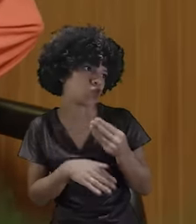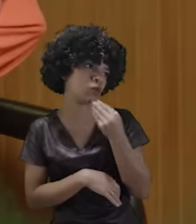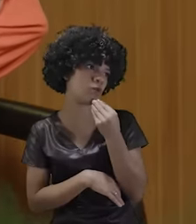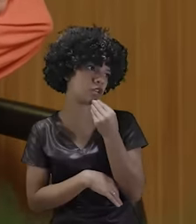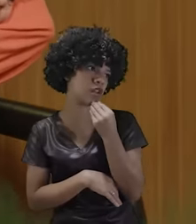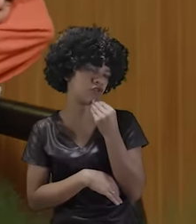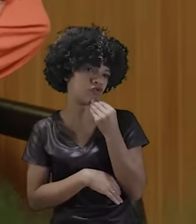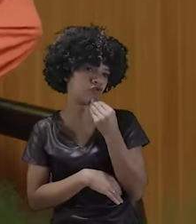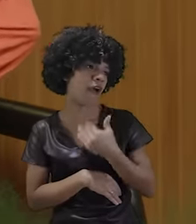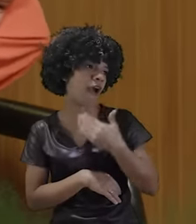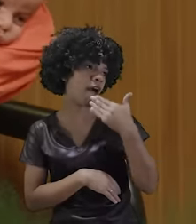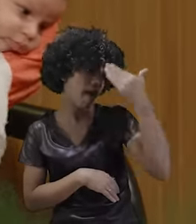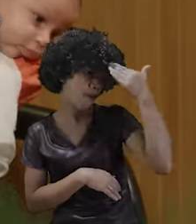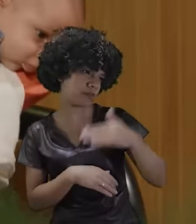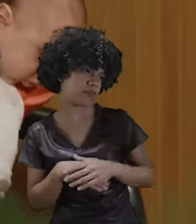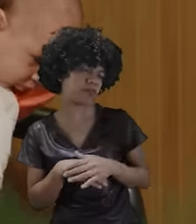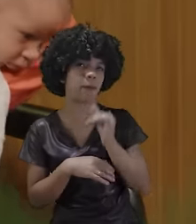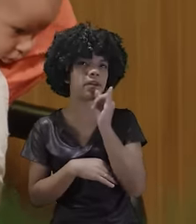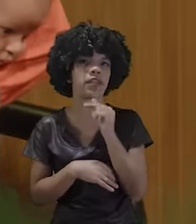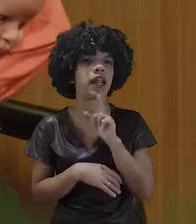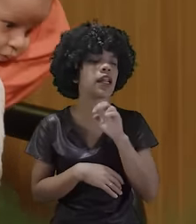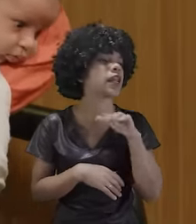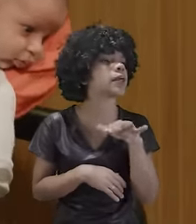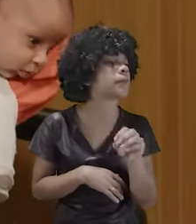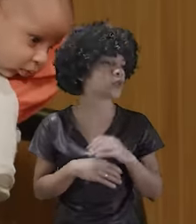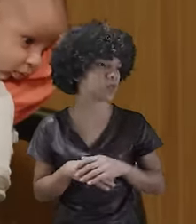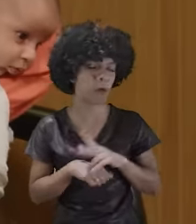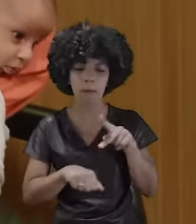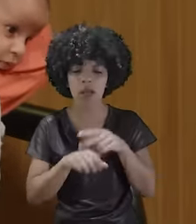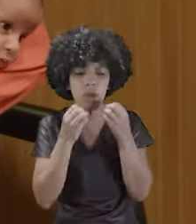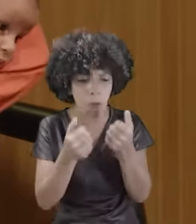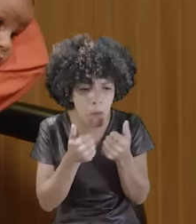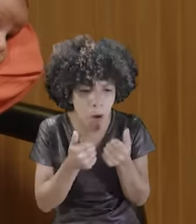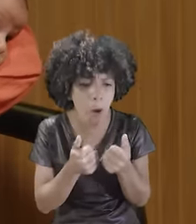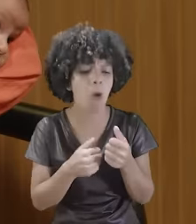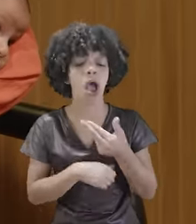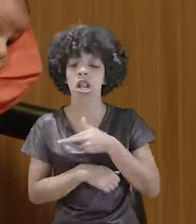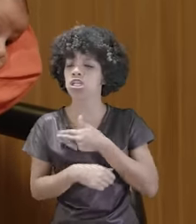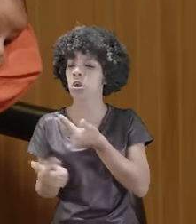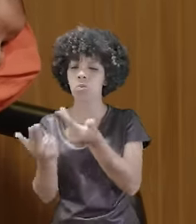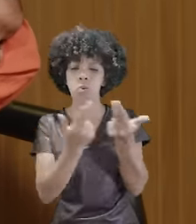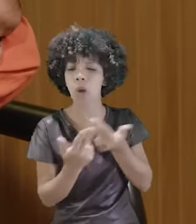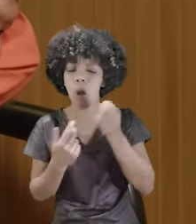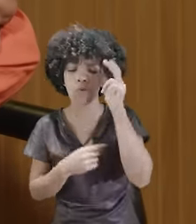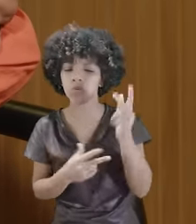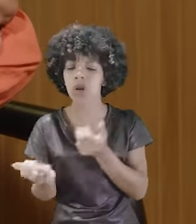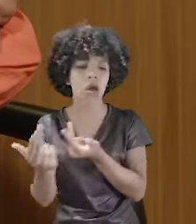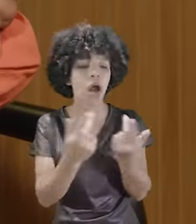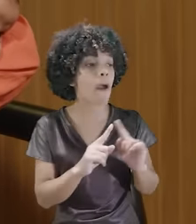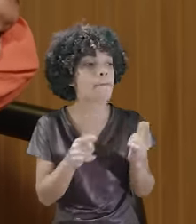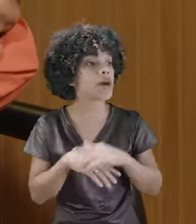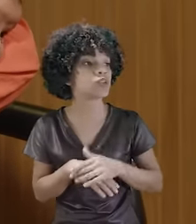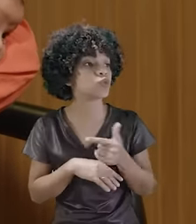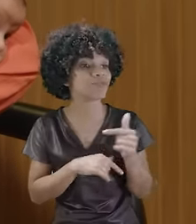sabe tipo limpa não você vai no Líbano país bom Árabe no meio no mesmo religião mesmo cultura árabe